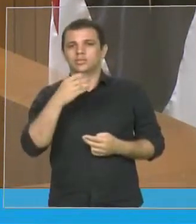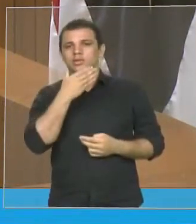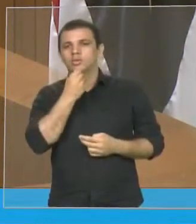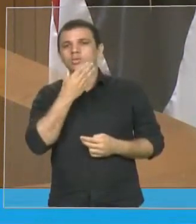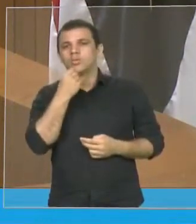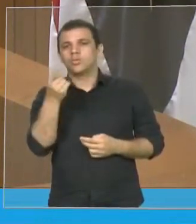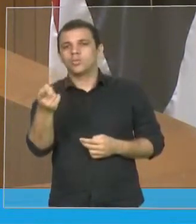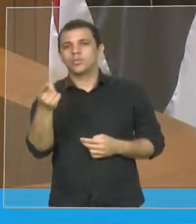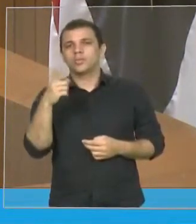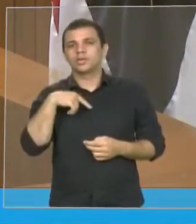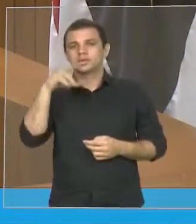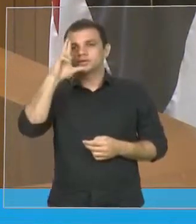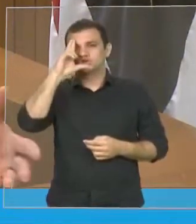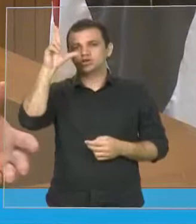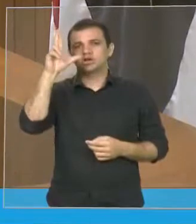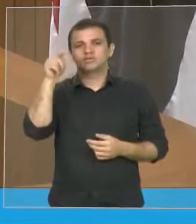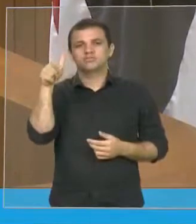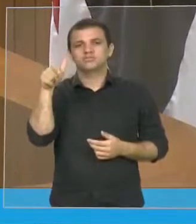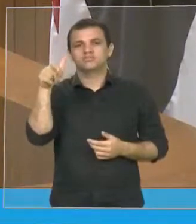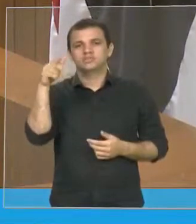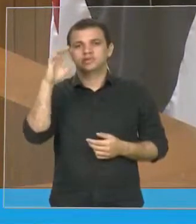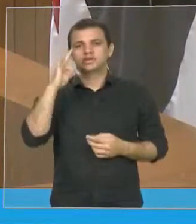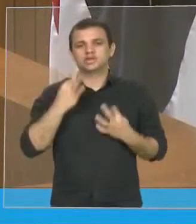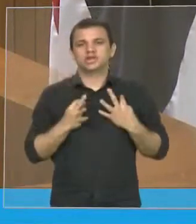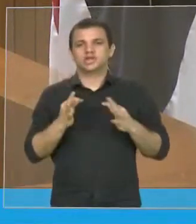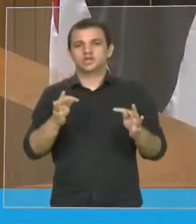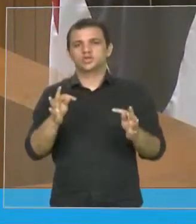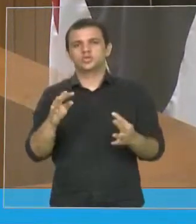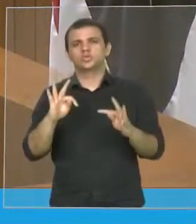conheço alguns, e é sempre um prazer trabalhar